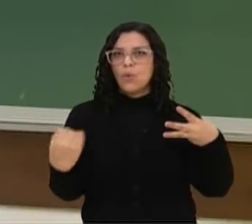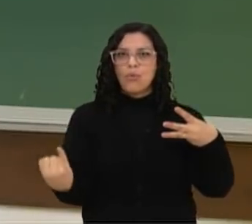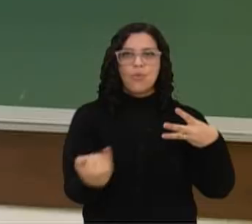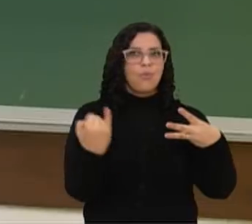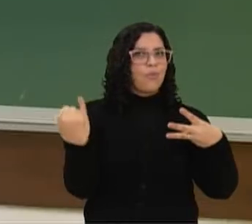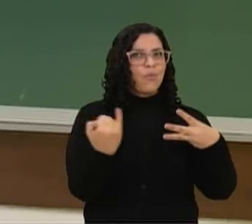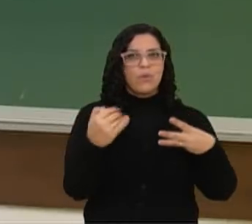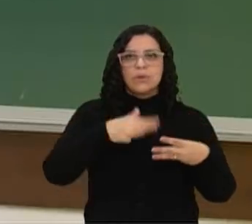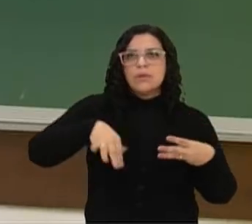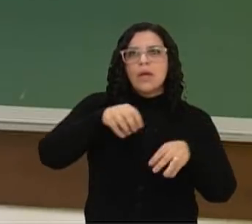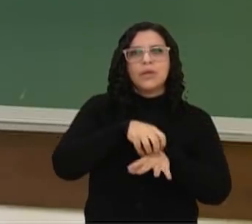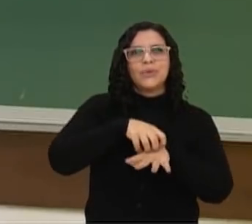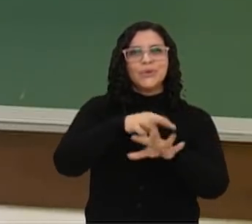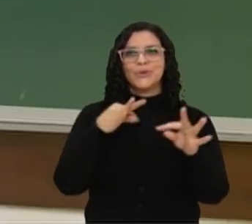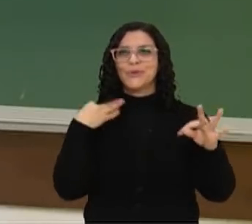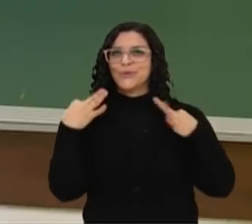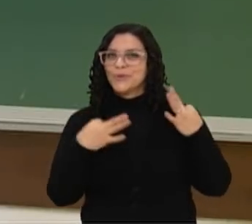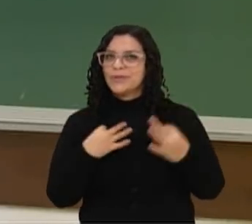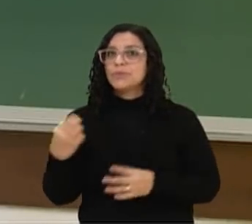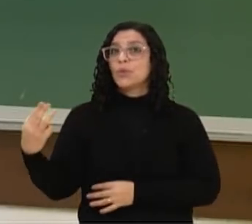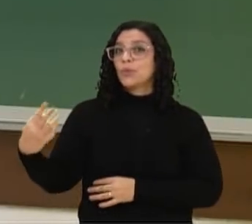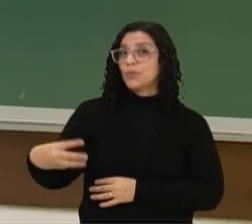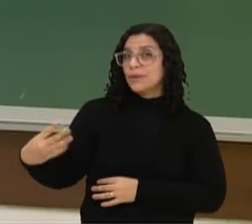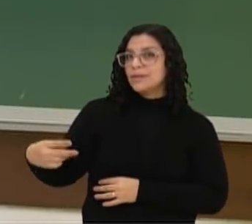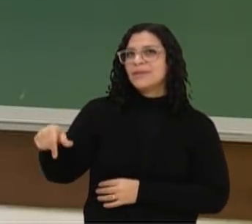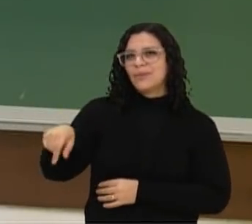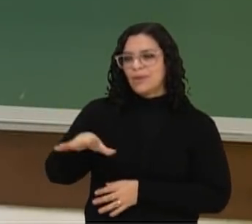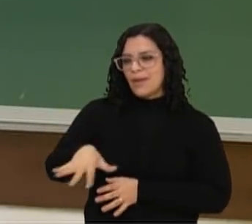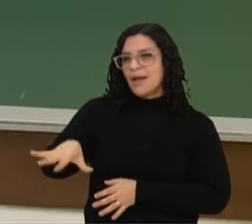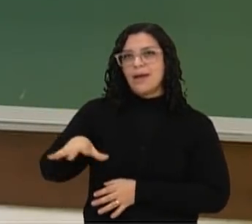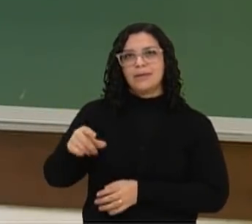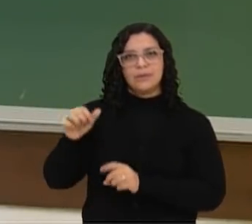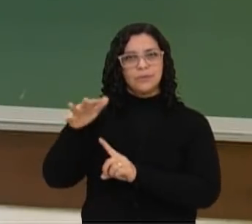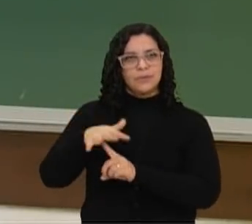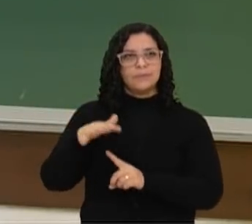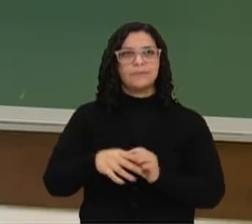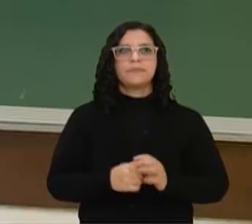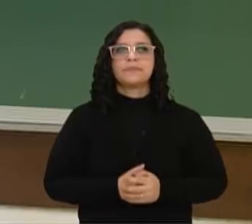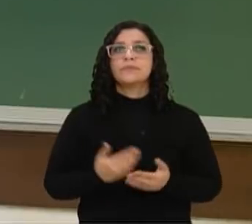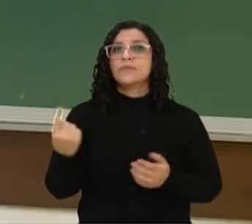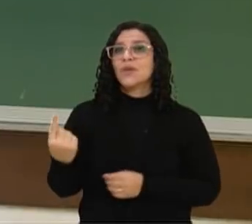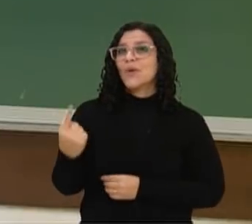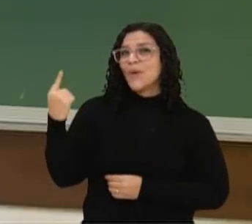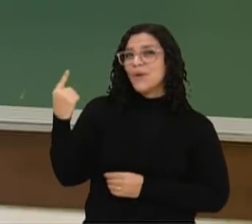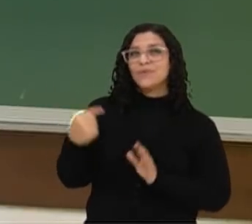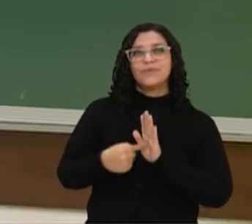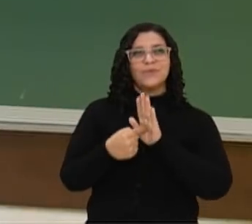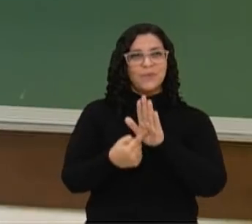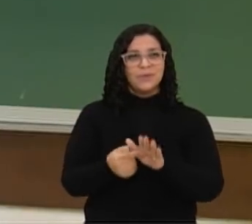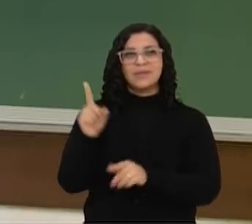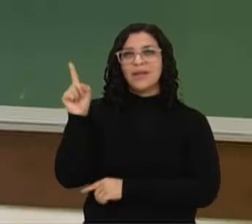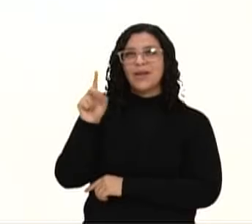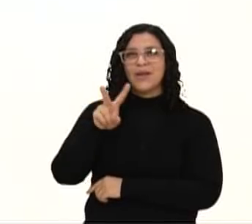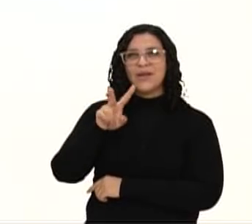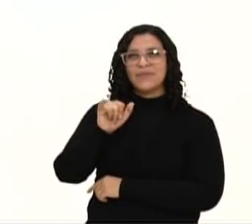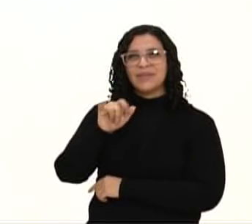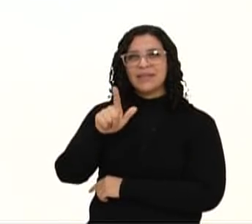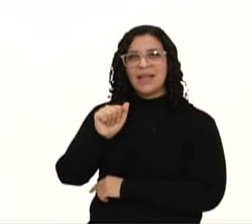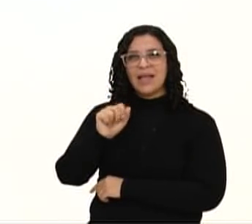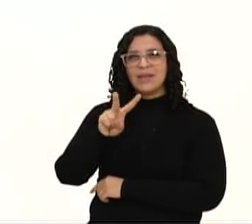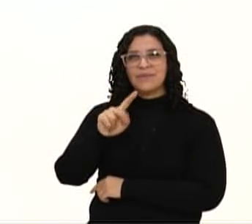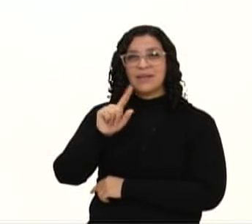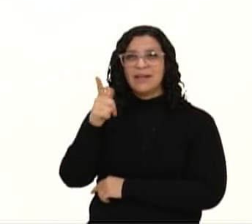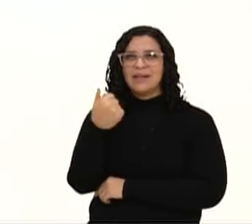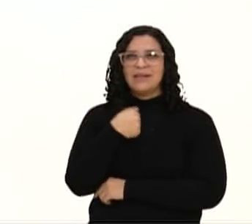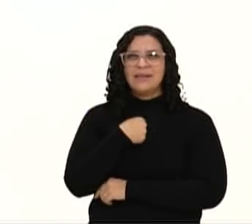do turismo e do setor terciário do nosso estado. E aí as imagens ali, então, Vila Velha, né, com